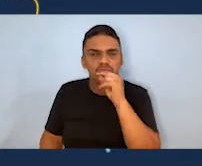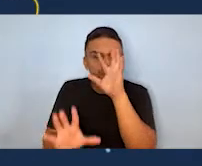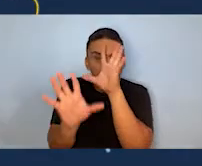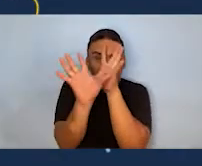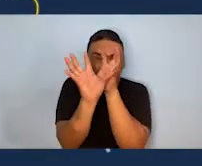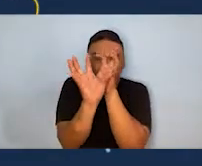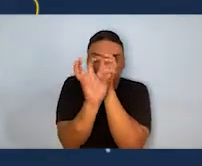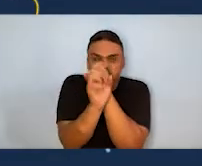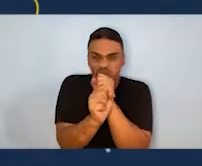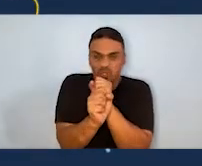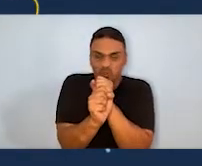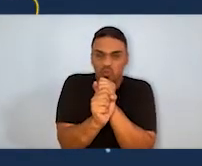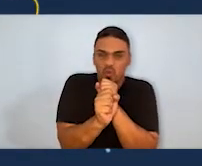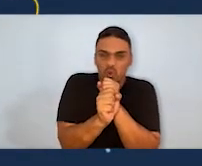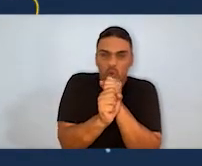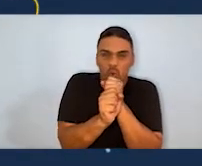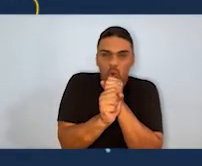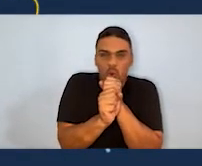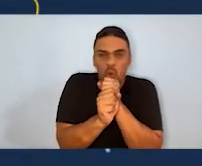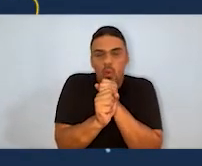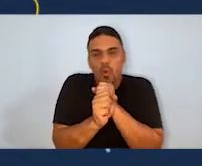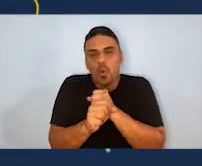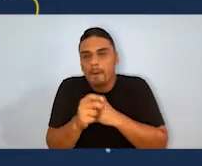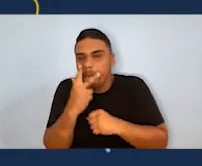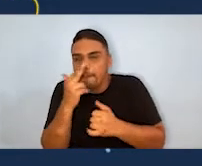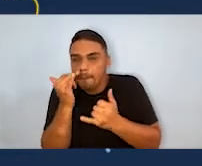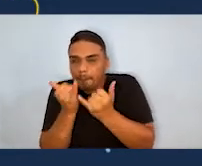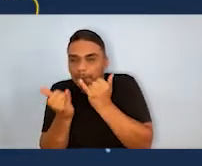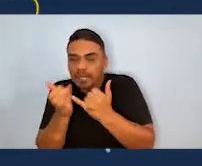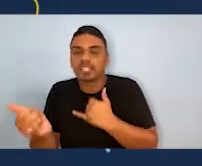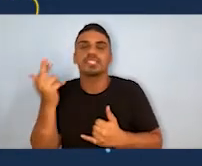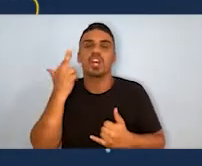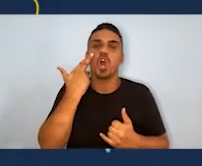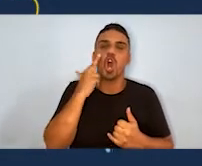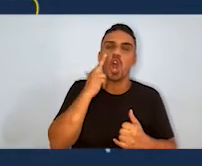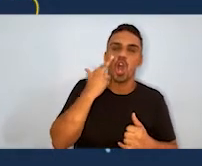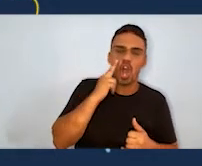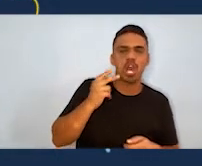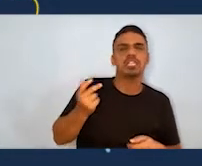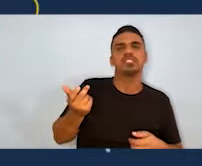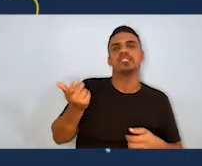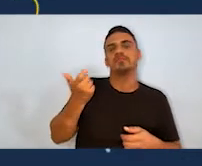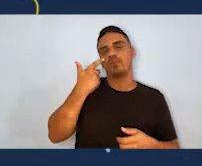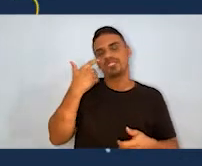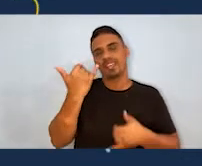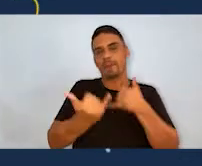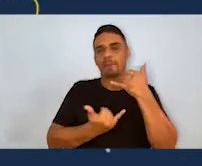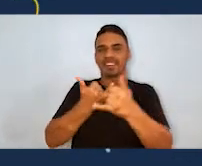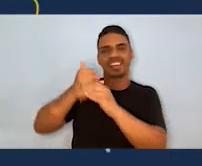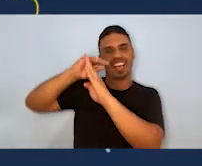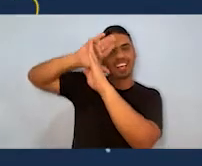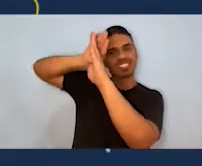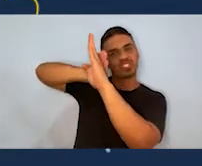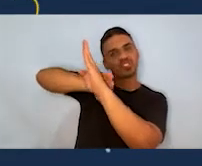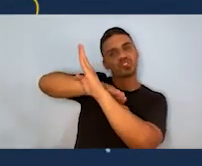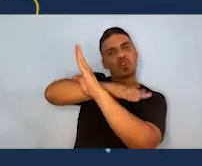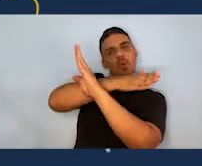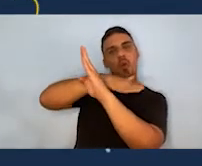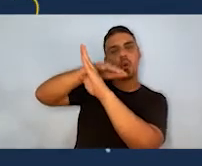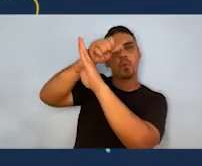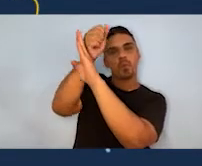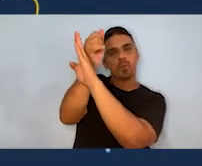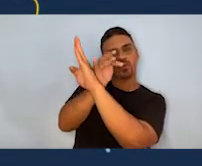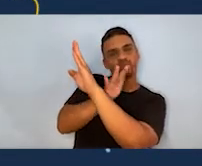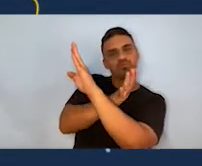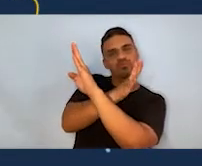pro rosa, vocês podem começar a brincar com as sombras. E aí é a parte que é